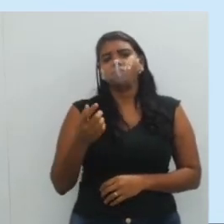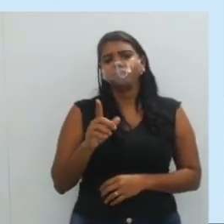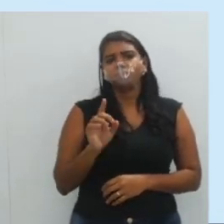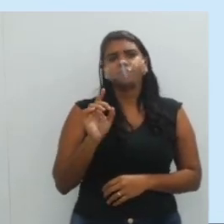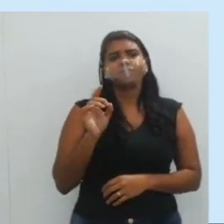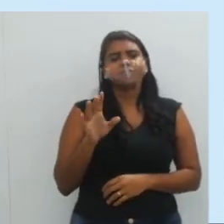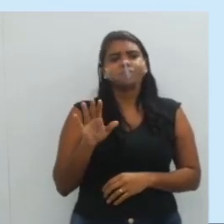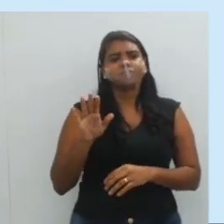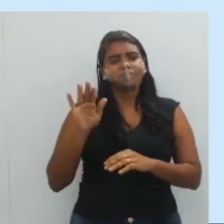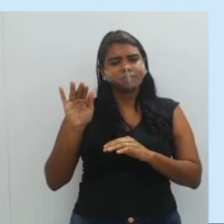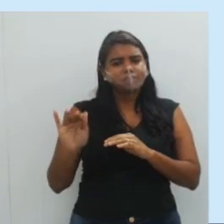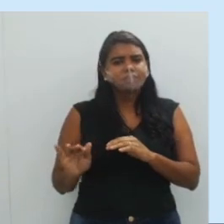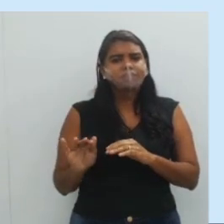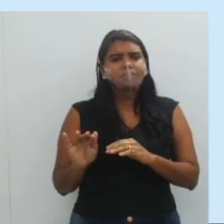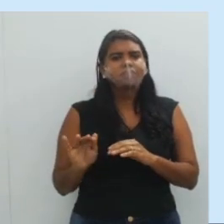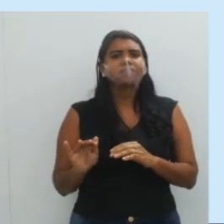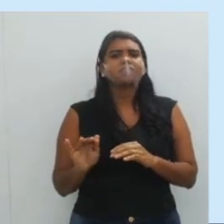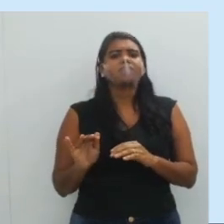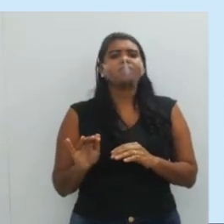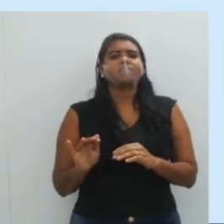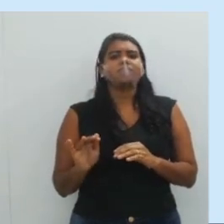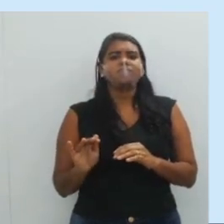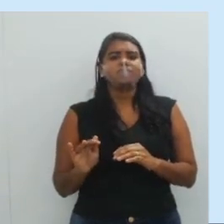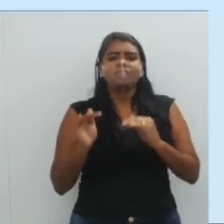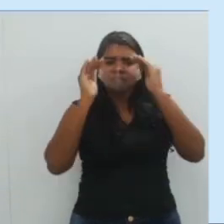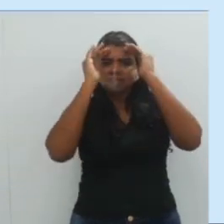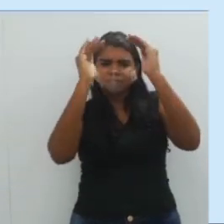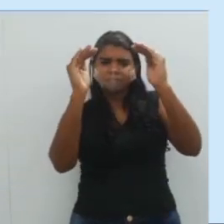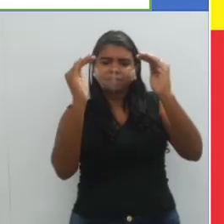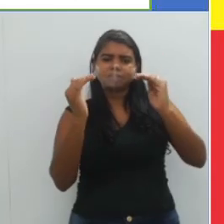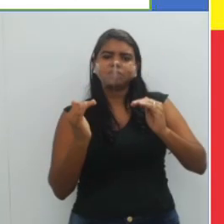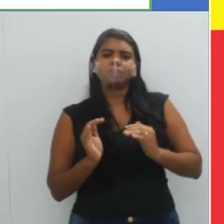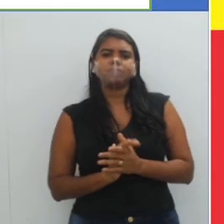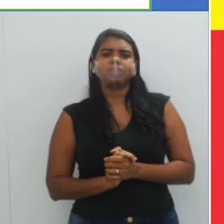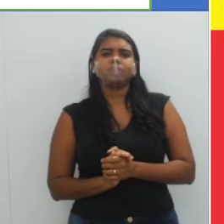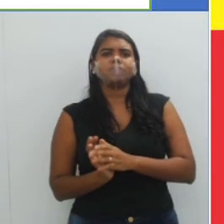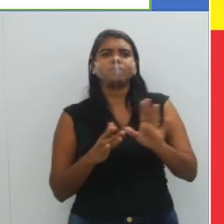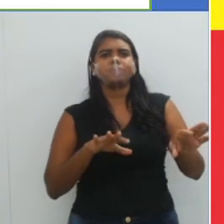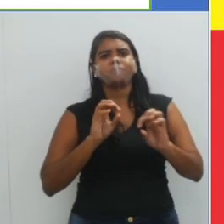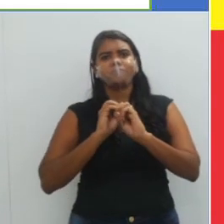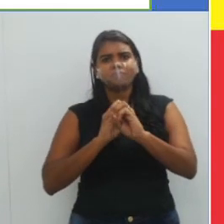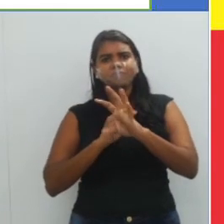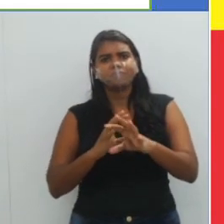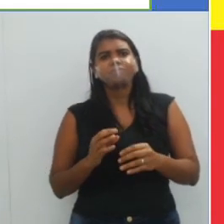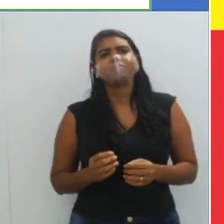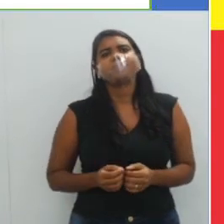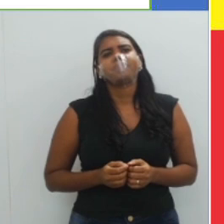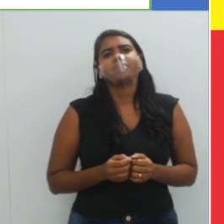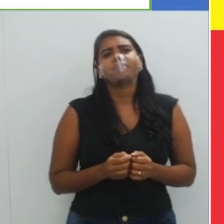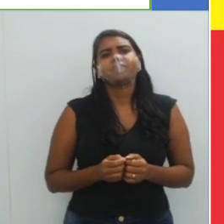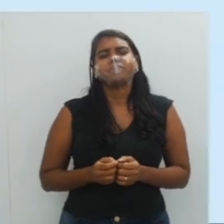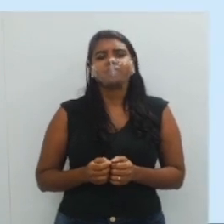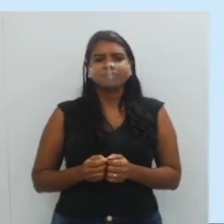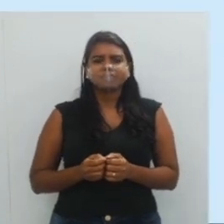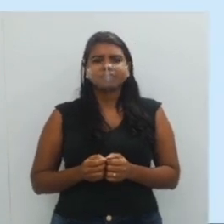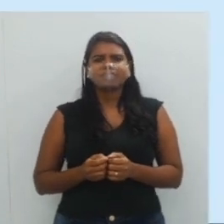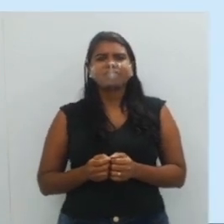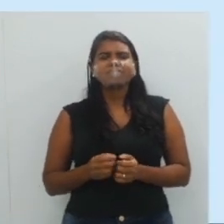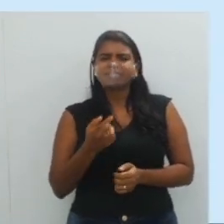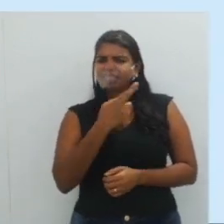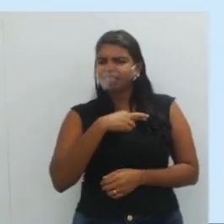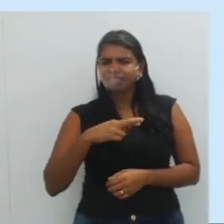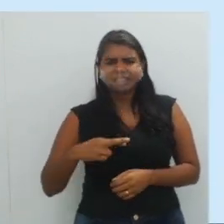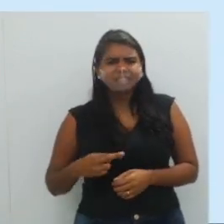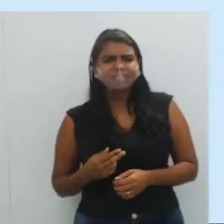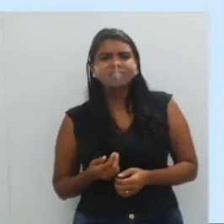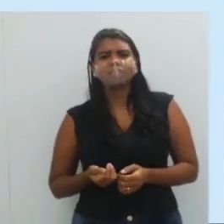abaixo o proselitismo, e sim a tolerância. Ensino religioso e bullying é um tema interessante. A gente fala